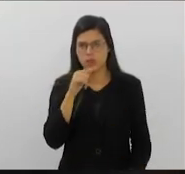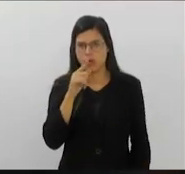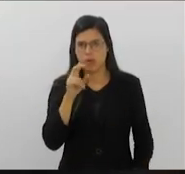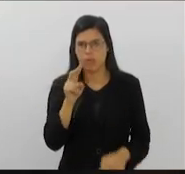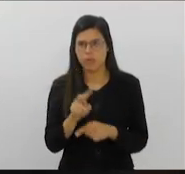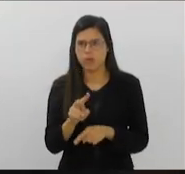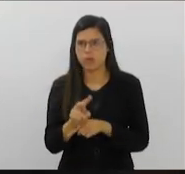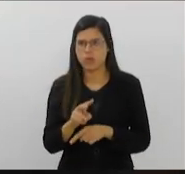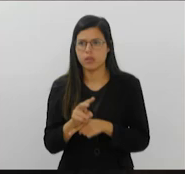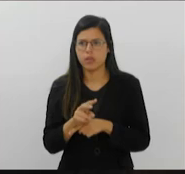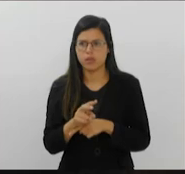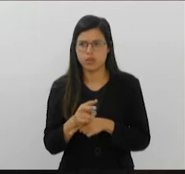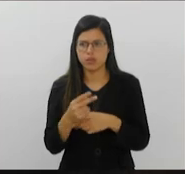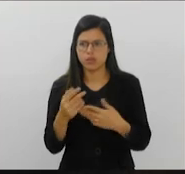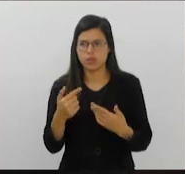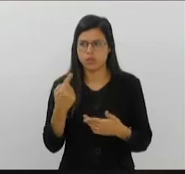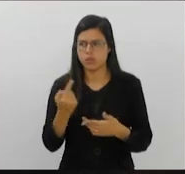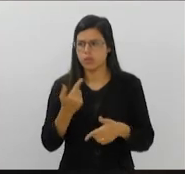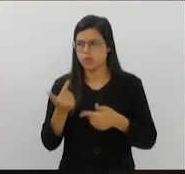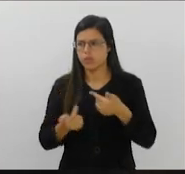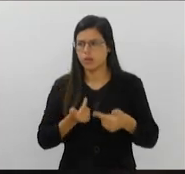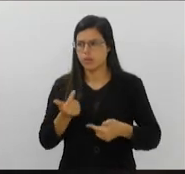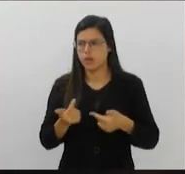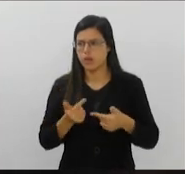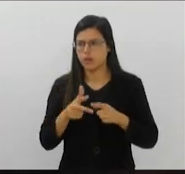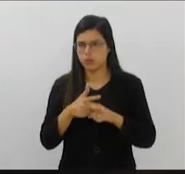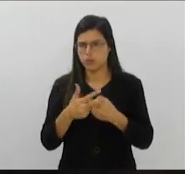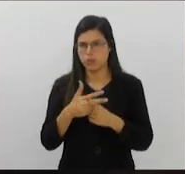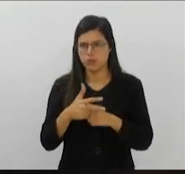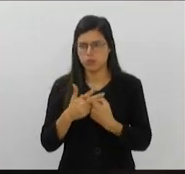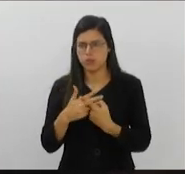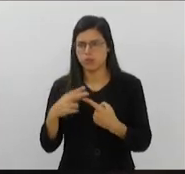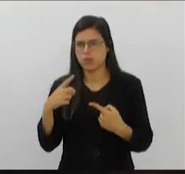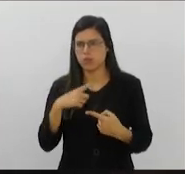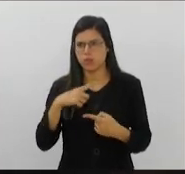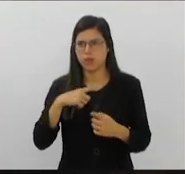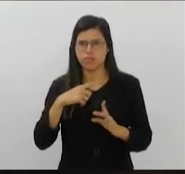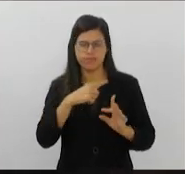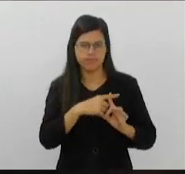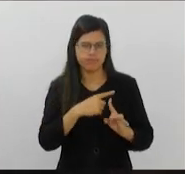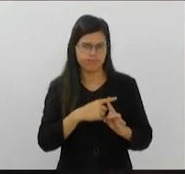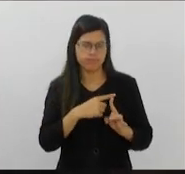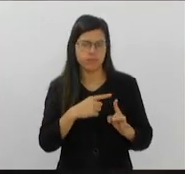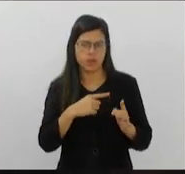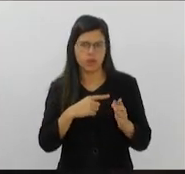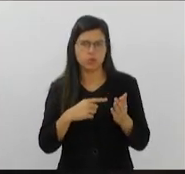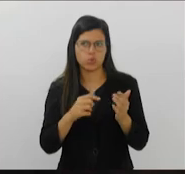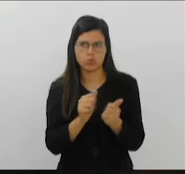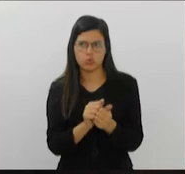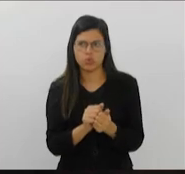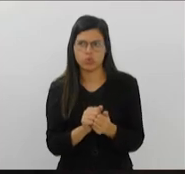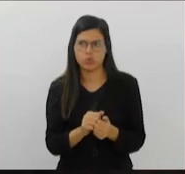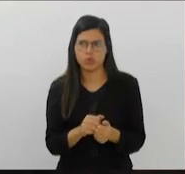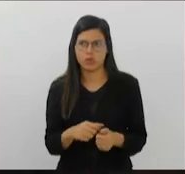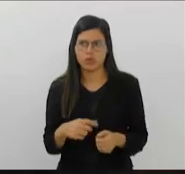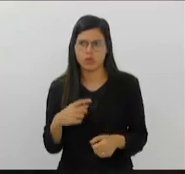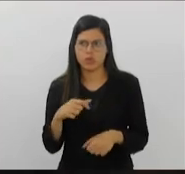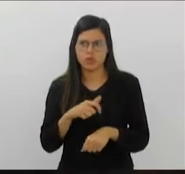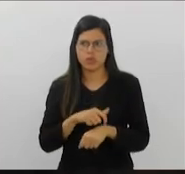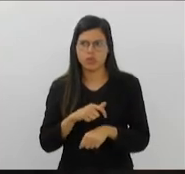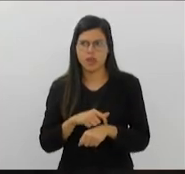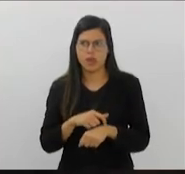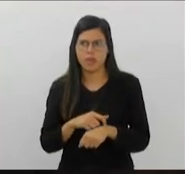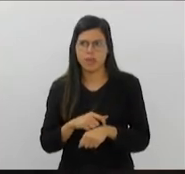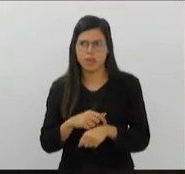mananciais. Então, a gente está trabalhando com a restauração para ter vários benefícios juntos. Bem, me deram aqui mais esse tempo para eu poder